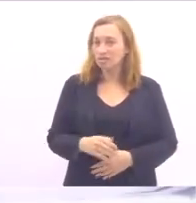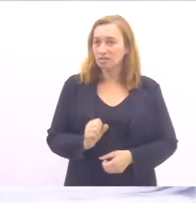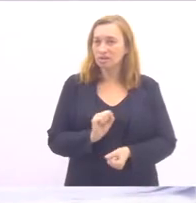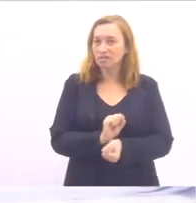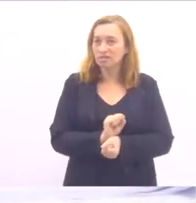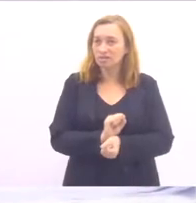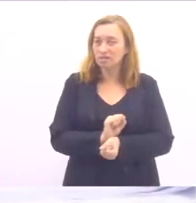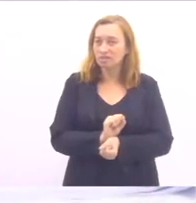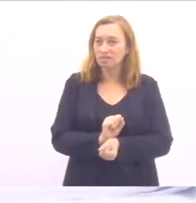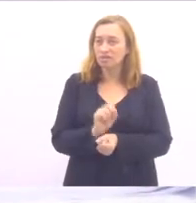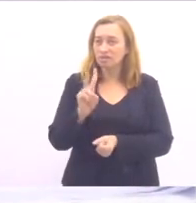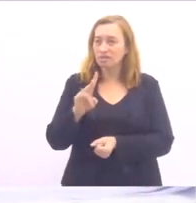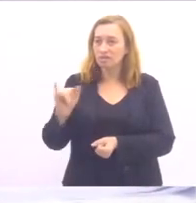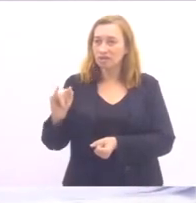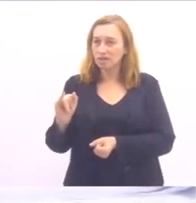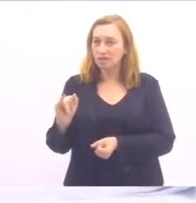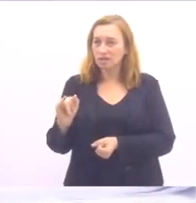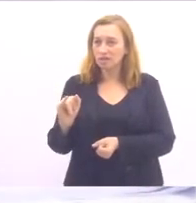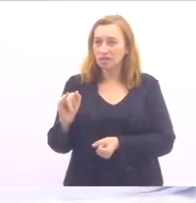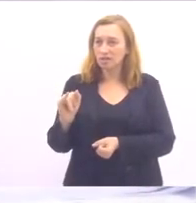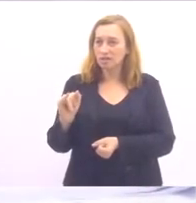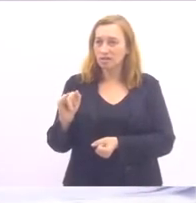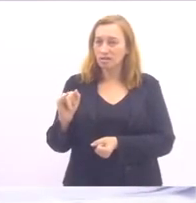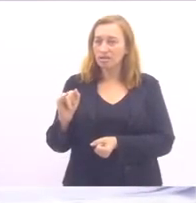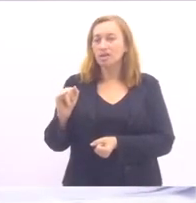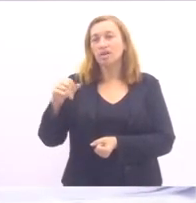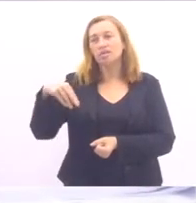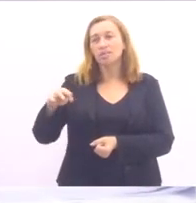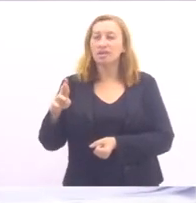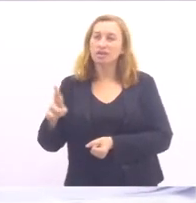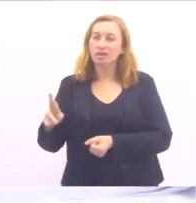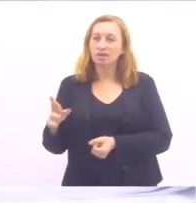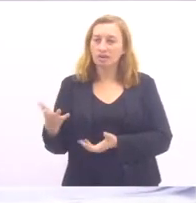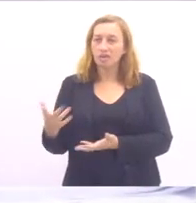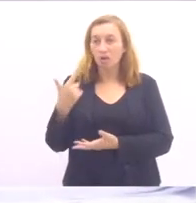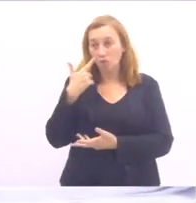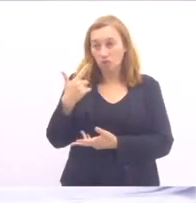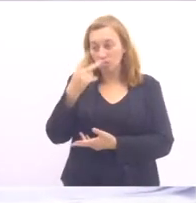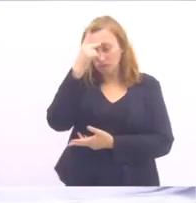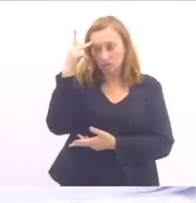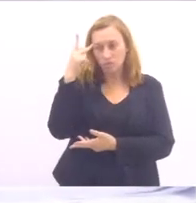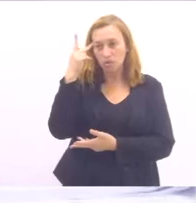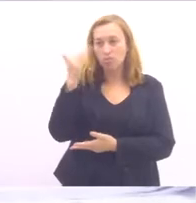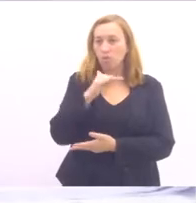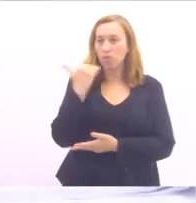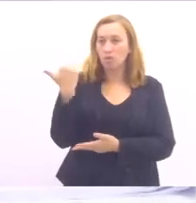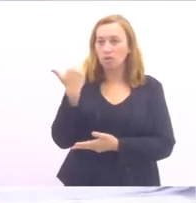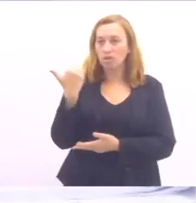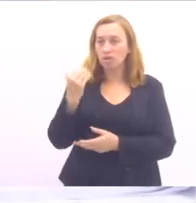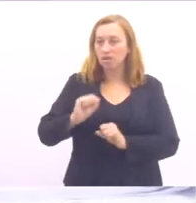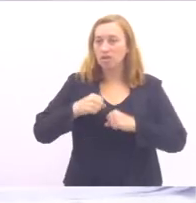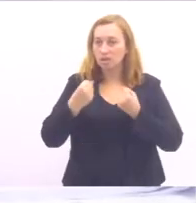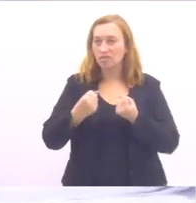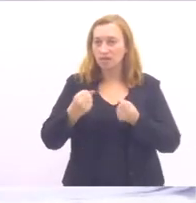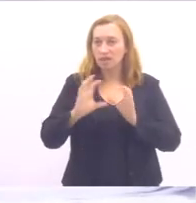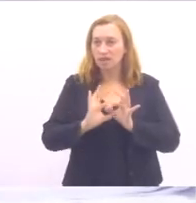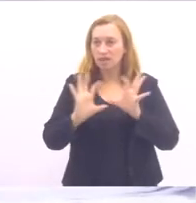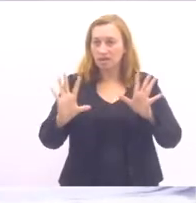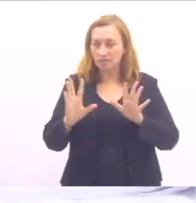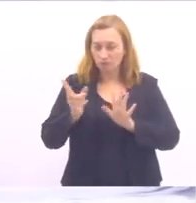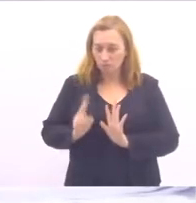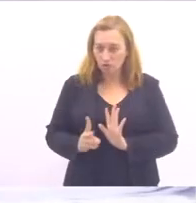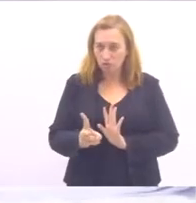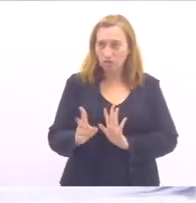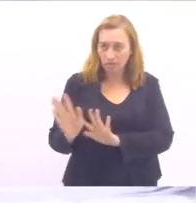Vila Militar. Então ninguém aqui vai me dizer o que é injustiça, porque eu vi gente morrer por querer defender a liberdade. Vamos